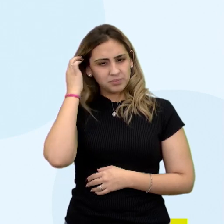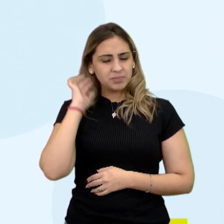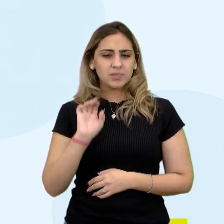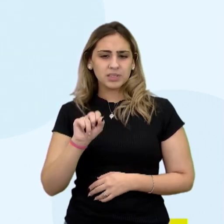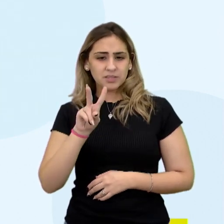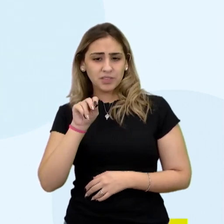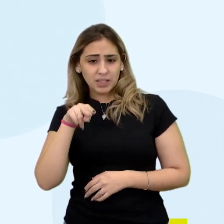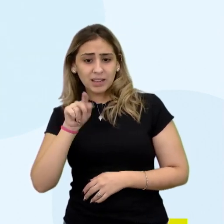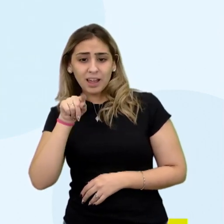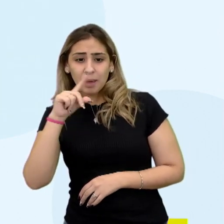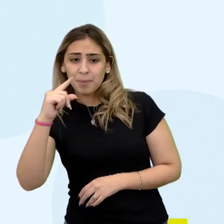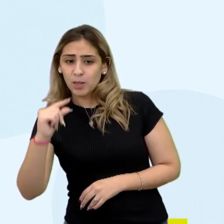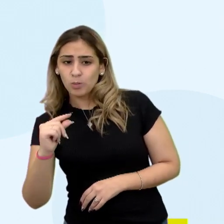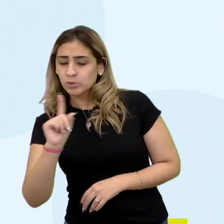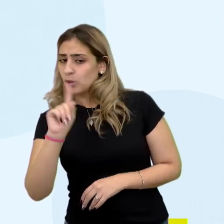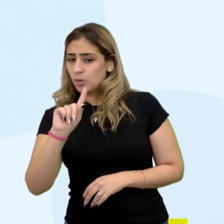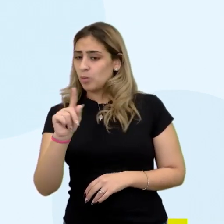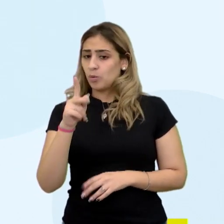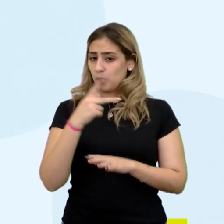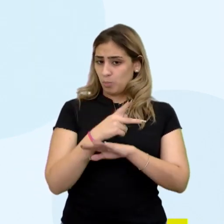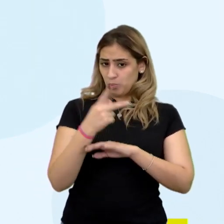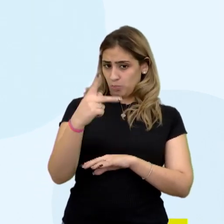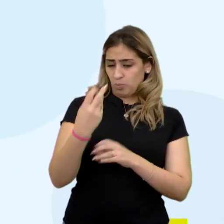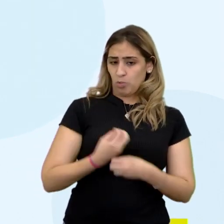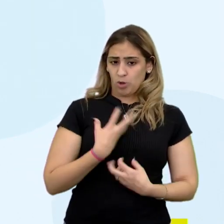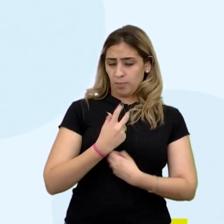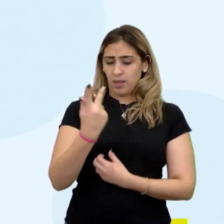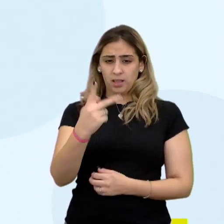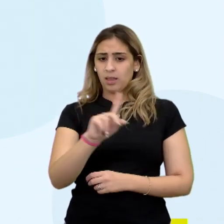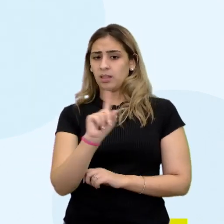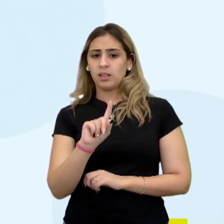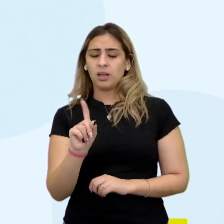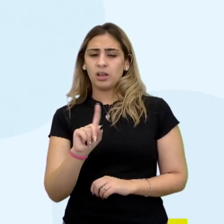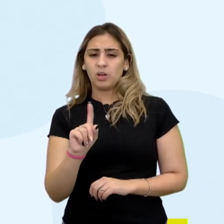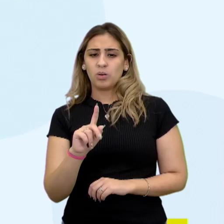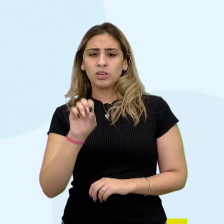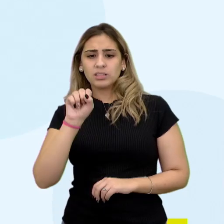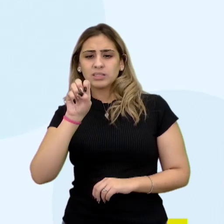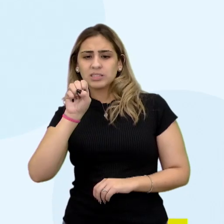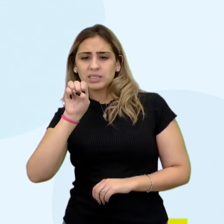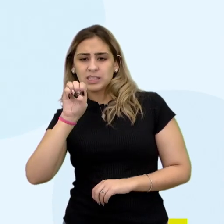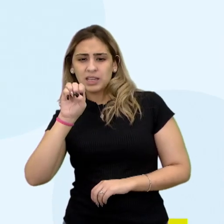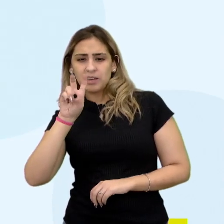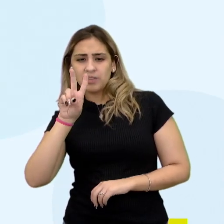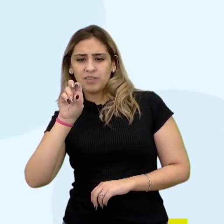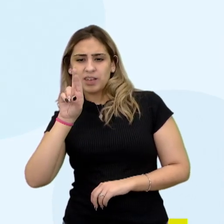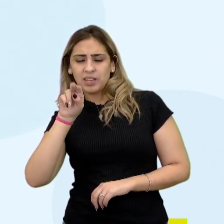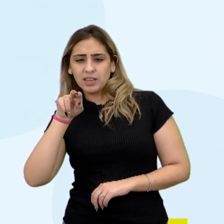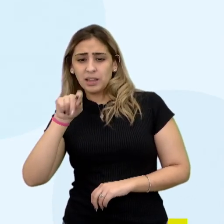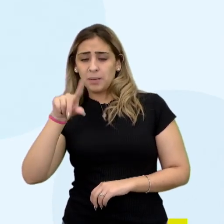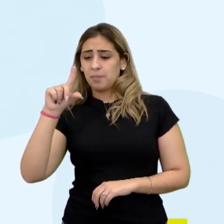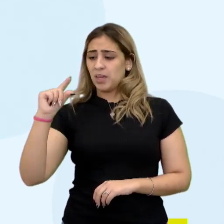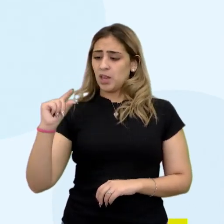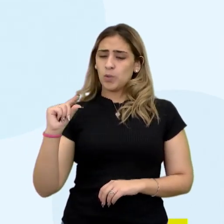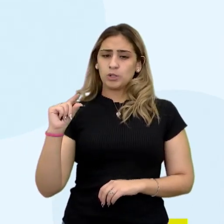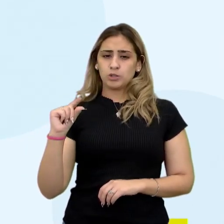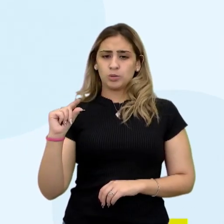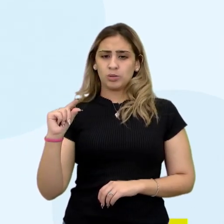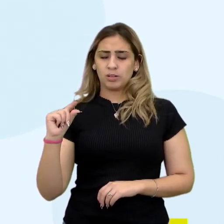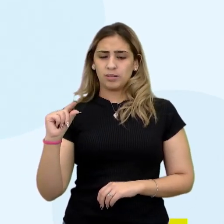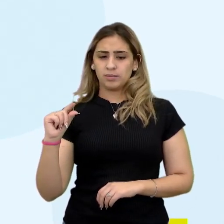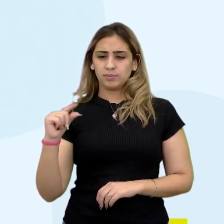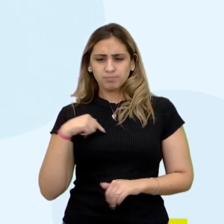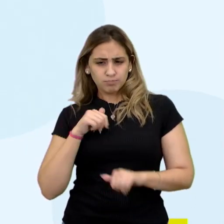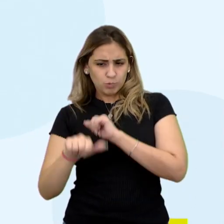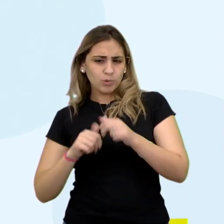é minúsculo, não no poema dele. No poema, Severina está em minúsculo, mas eu estou propondo, e se fosse Severina em maiúsculo,